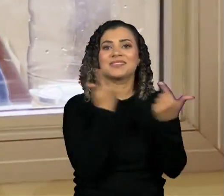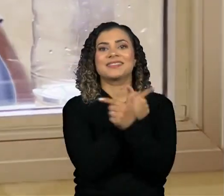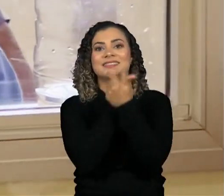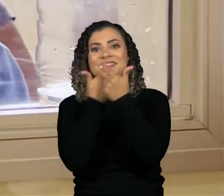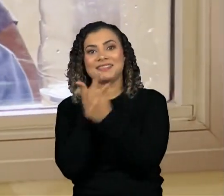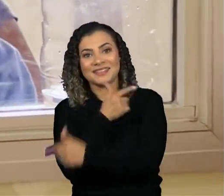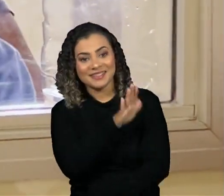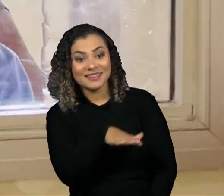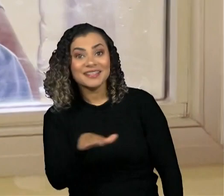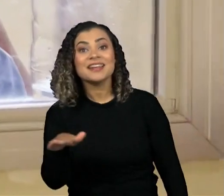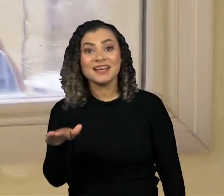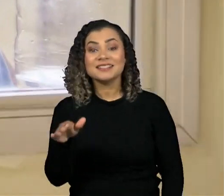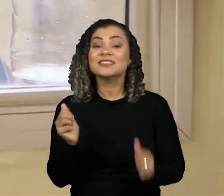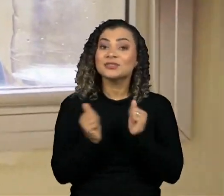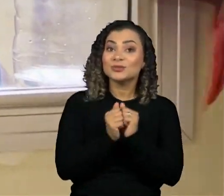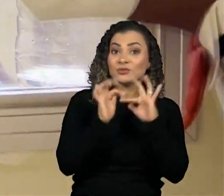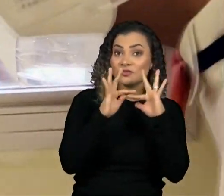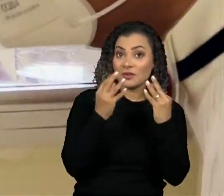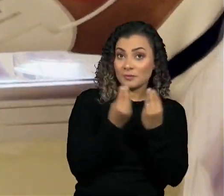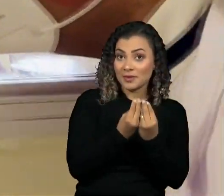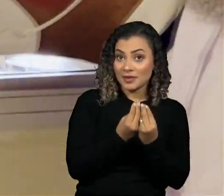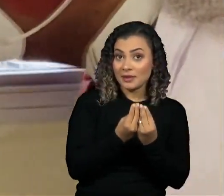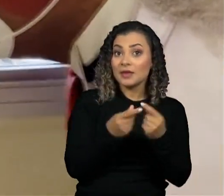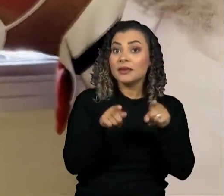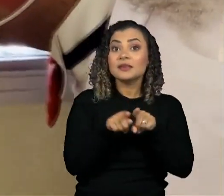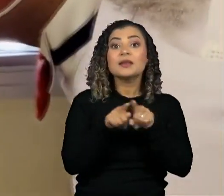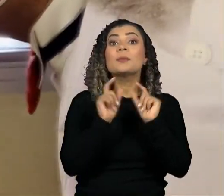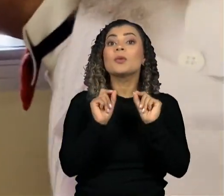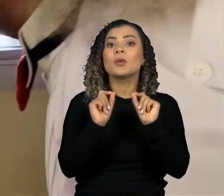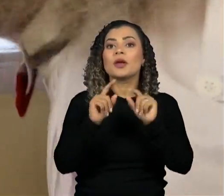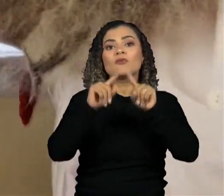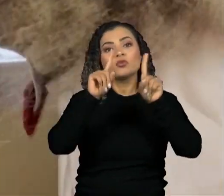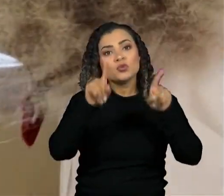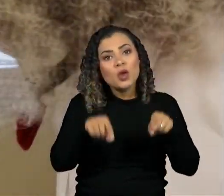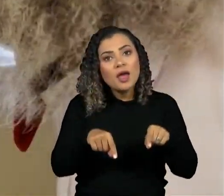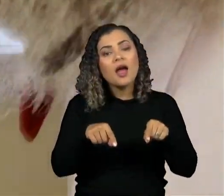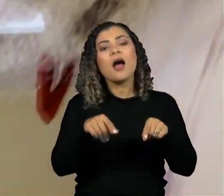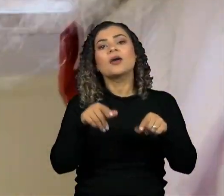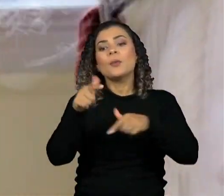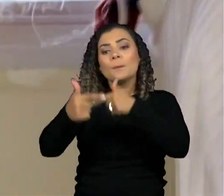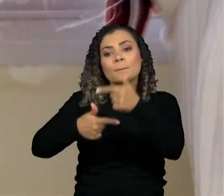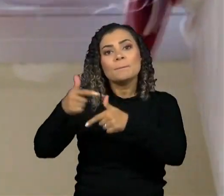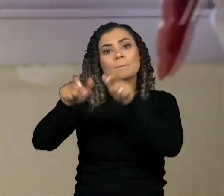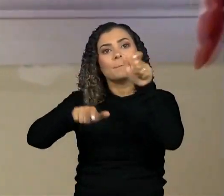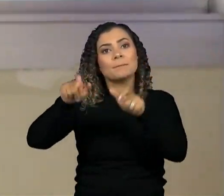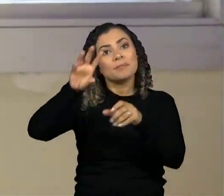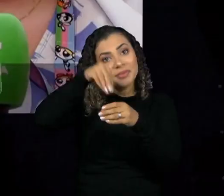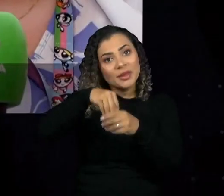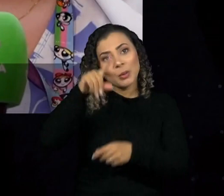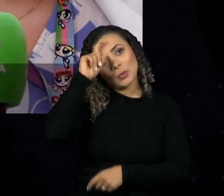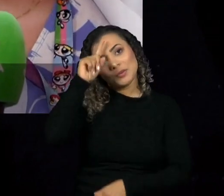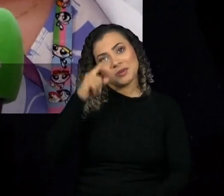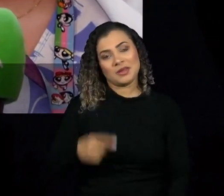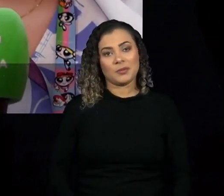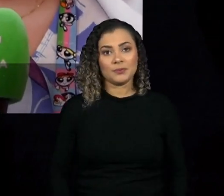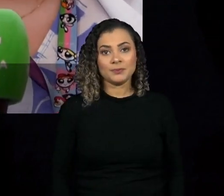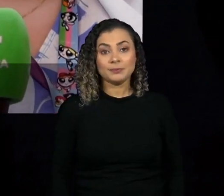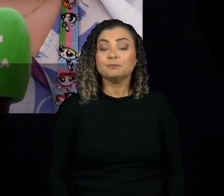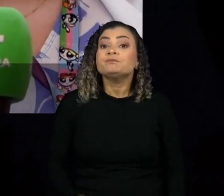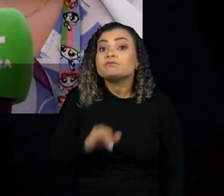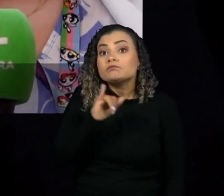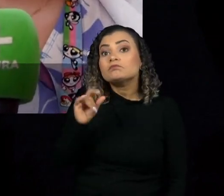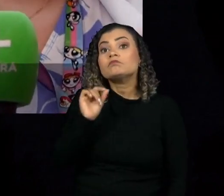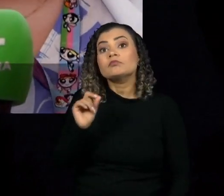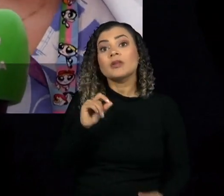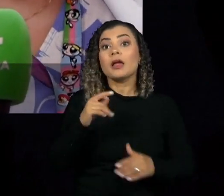as crianças, acompanhantes e os funcionários e colaboradores que trabalham nos hospitais. E quando você passa, depois